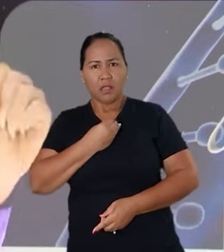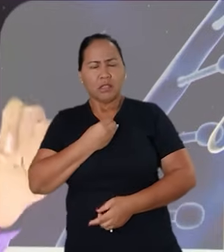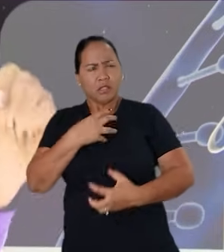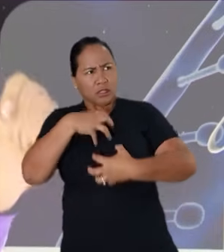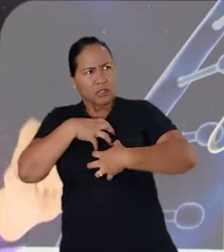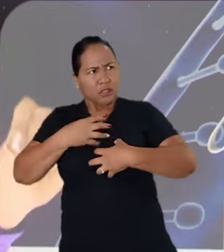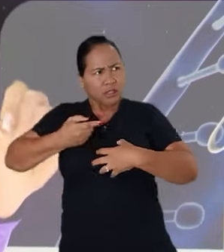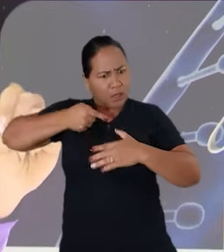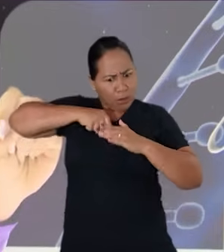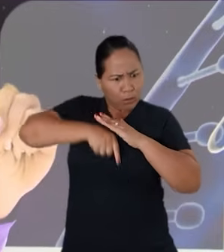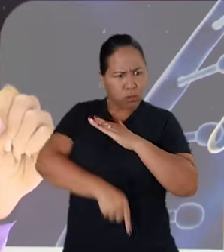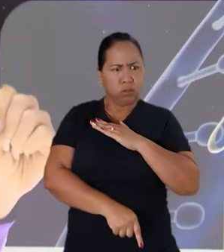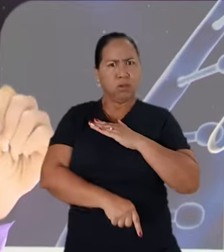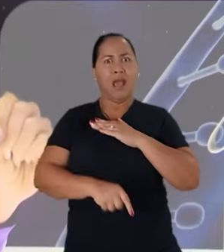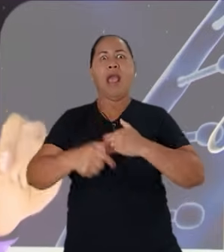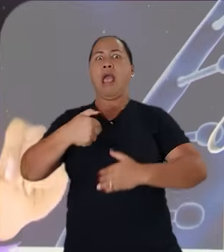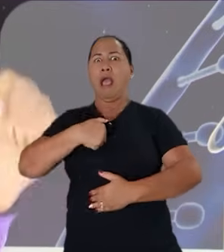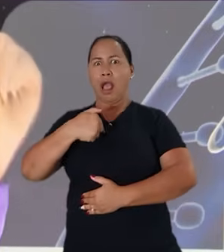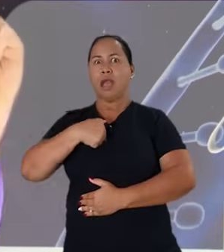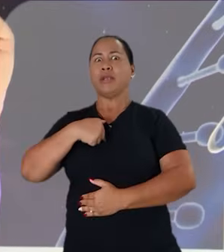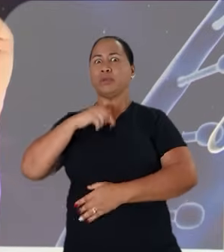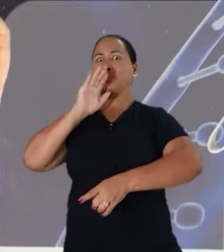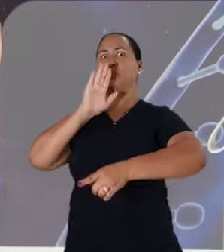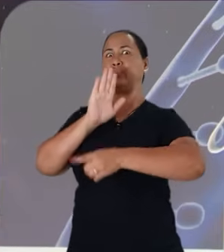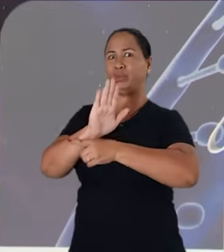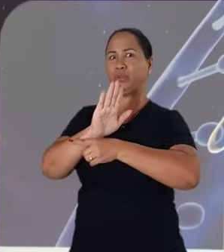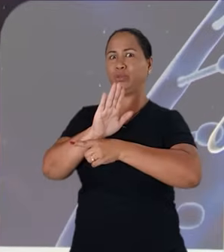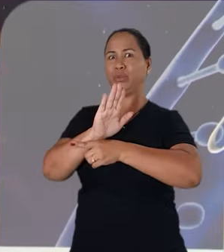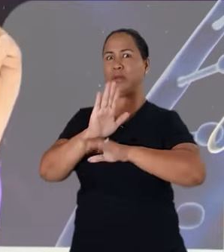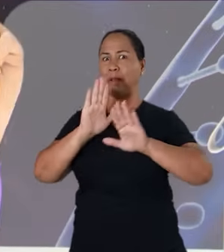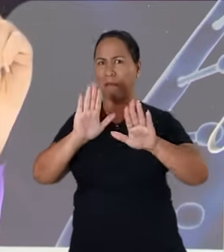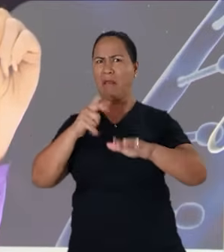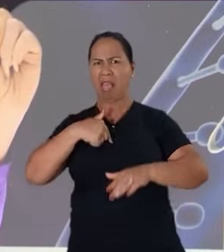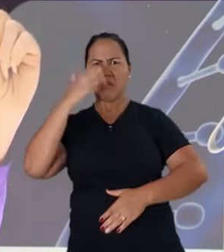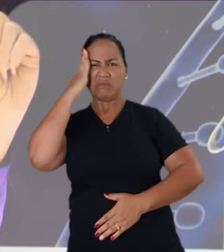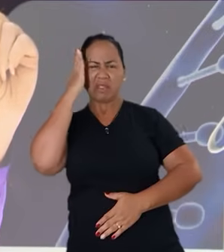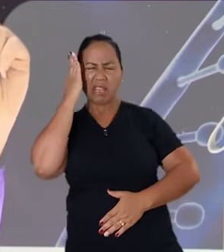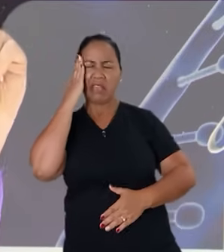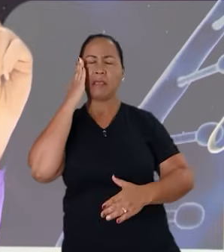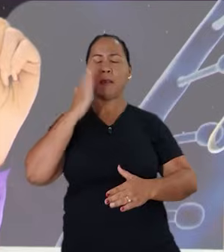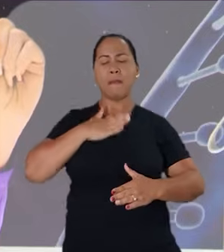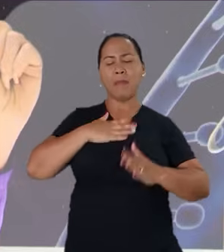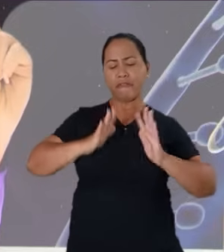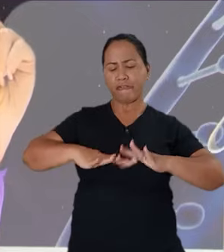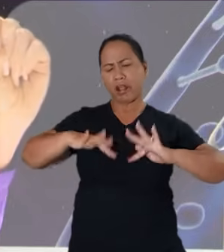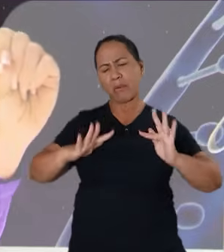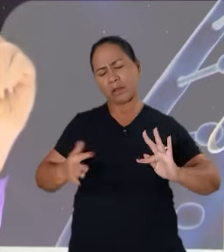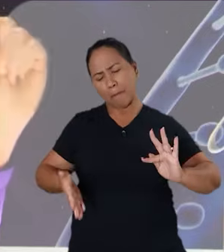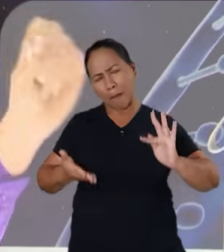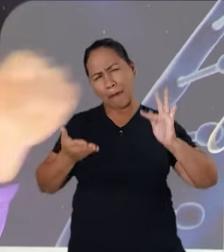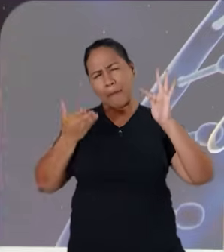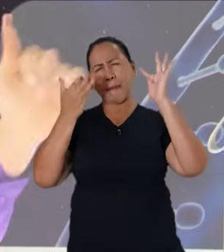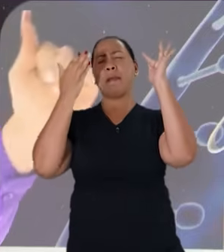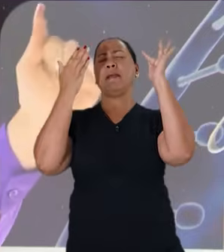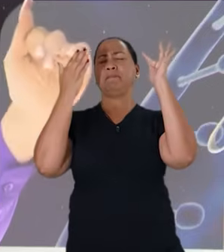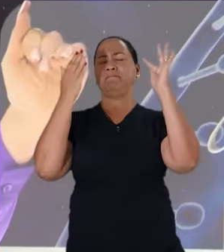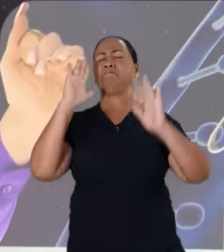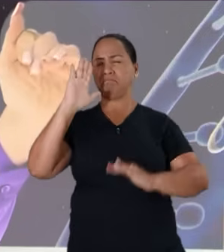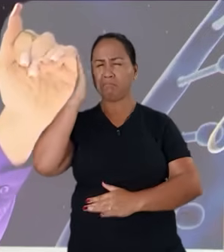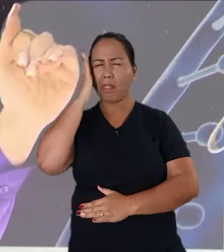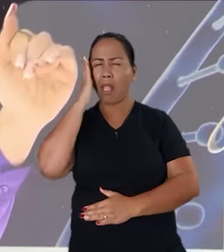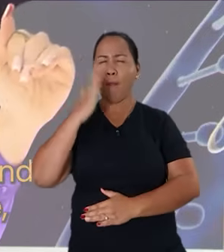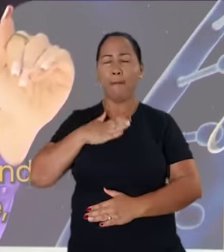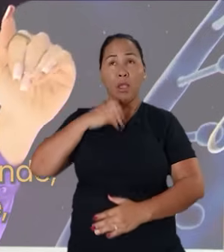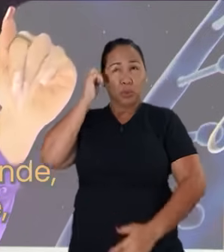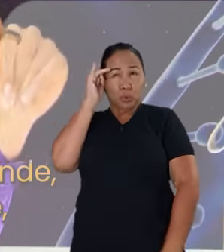sentir isso dentro de mim, porque isso vai elevar a minha frequência rápido. Isso vai elevar a minha frequência para eu criar aquilo que eu quiser.